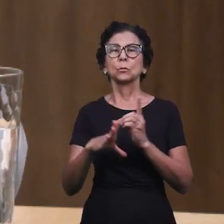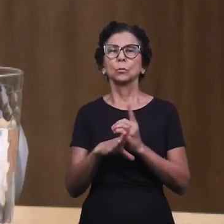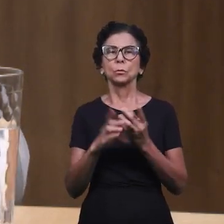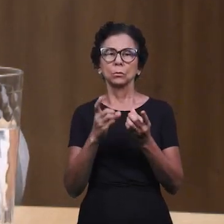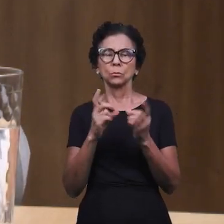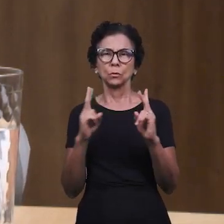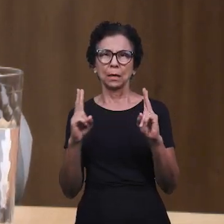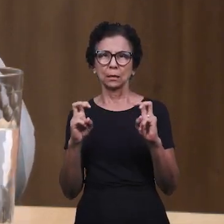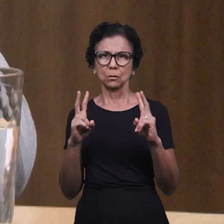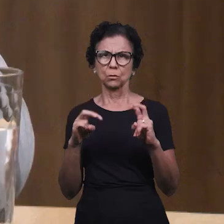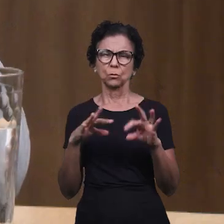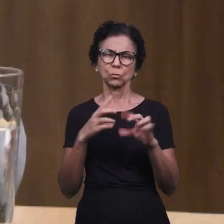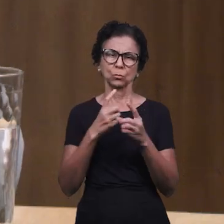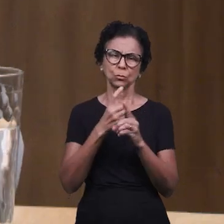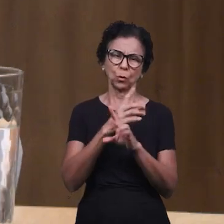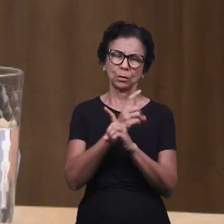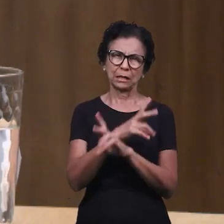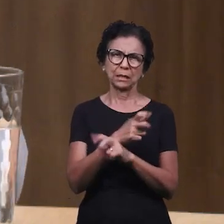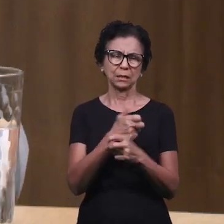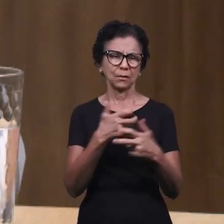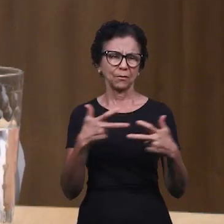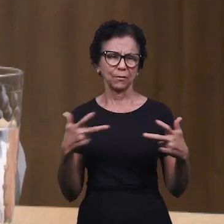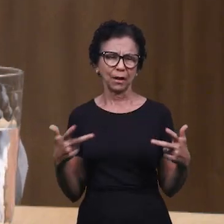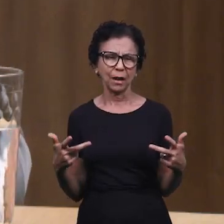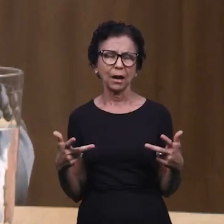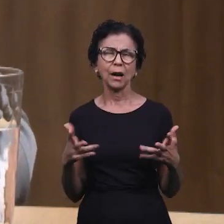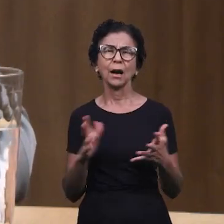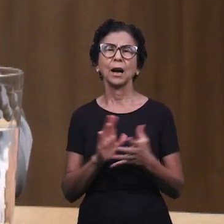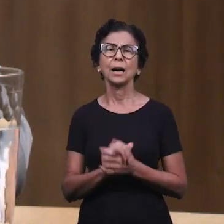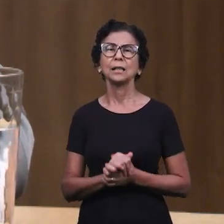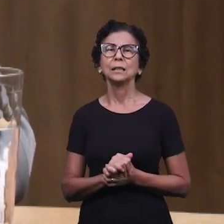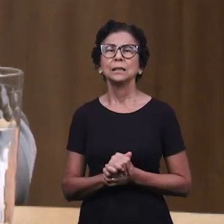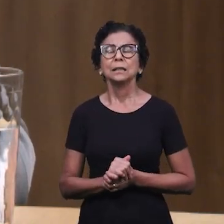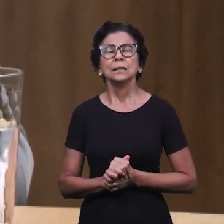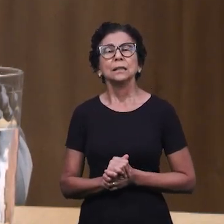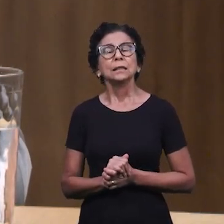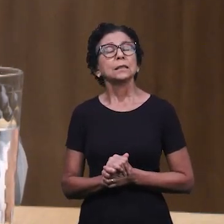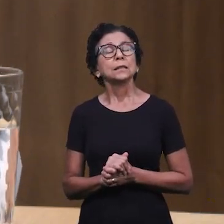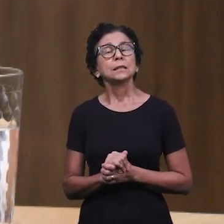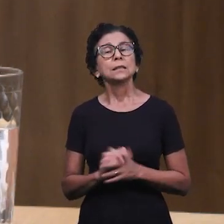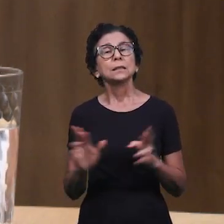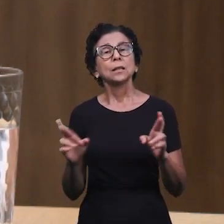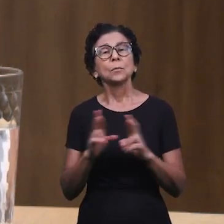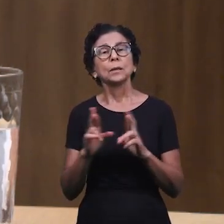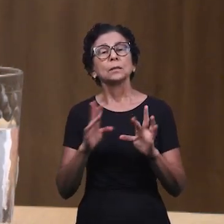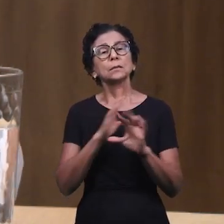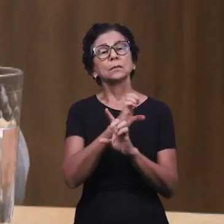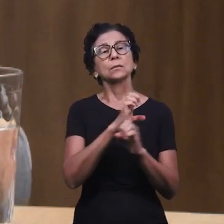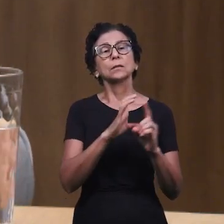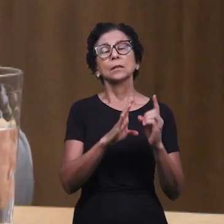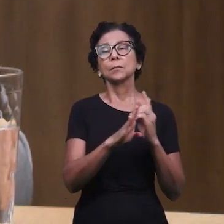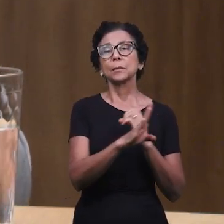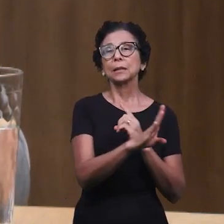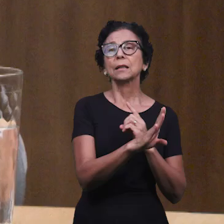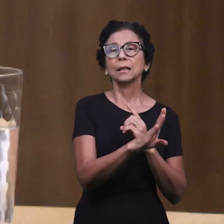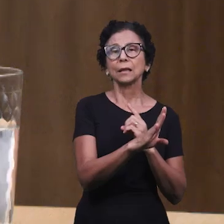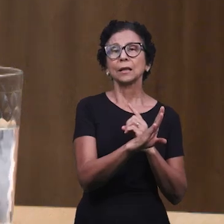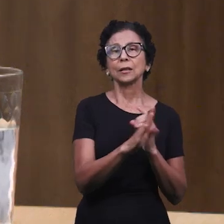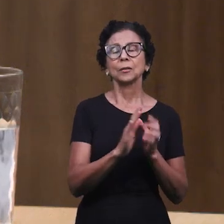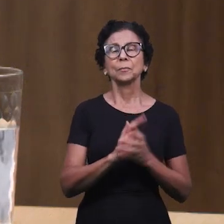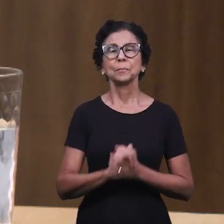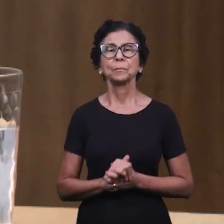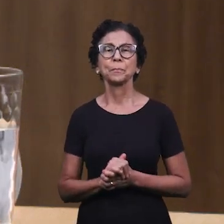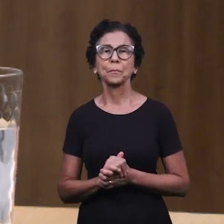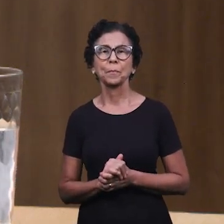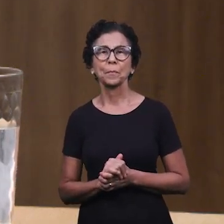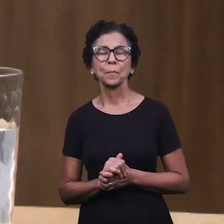que a gente conversa sobre a doutrina, repercute a Escola Bíblica Dominical, e o Conversas Bíblicas tem essa função dentro da transmissão no horário de